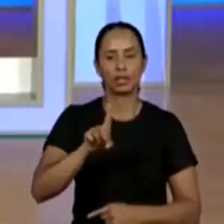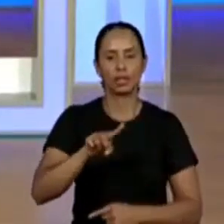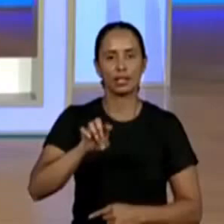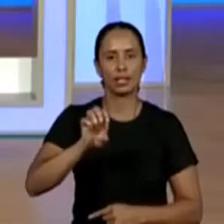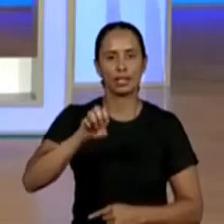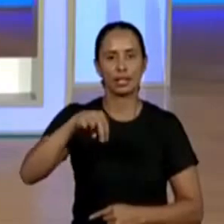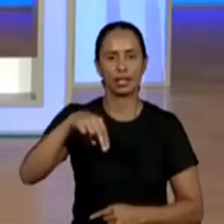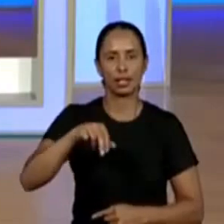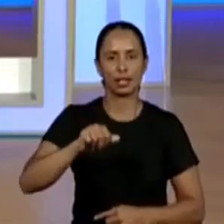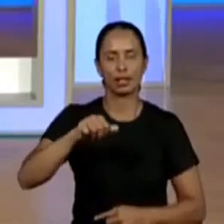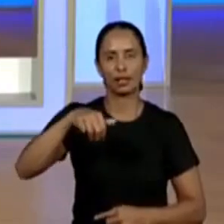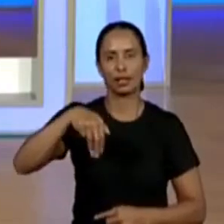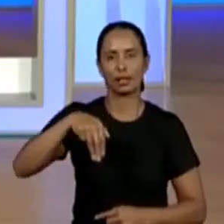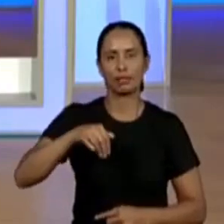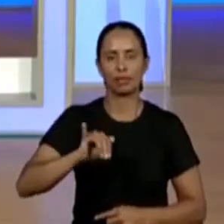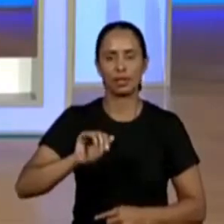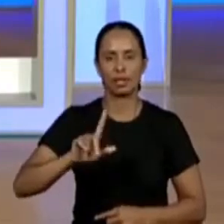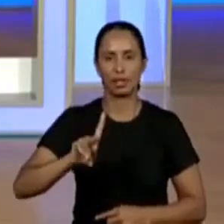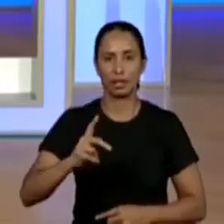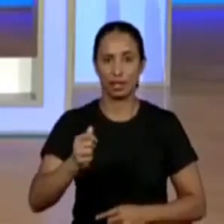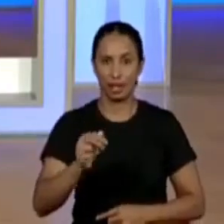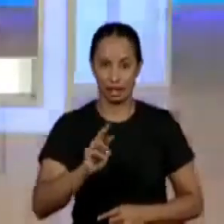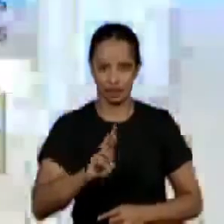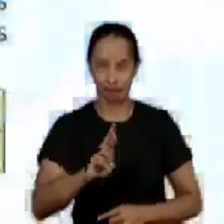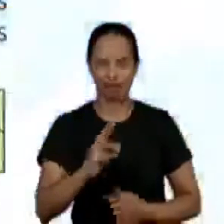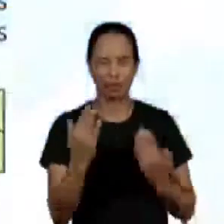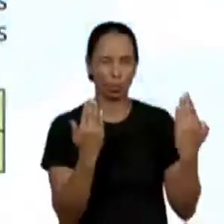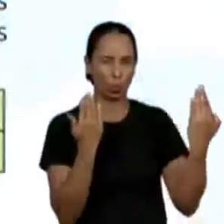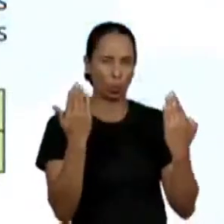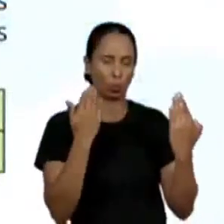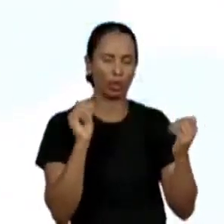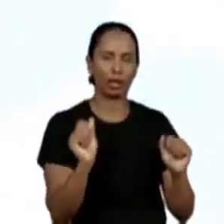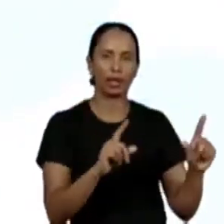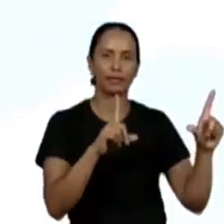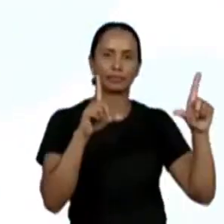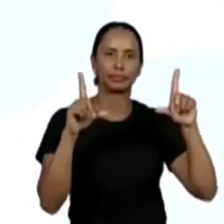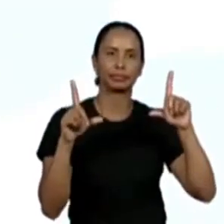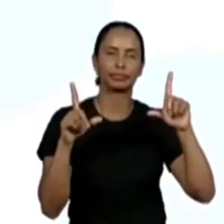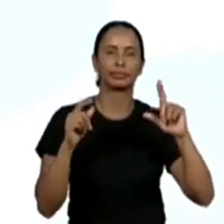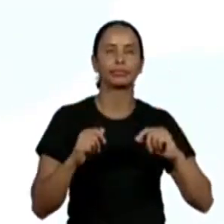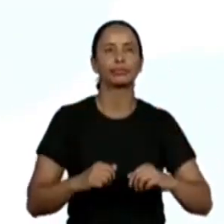Vamos tentar ver, então, algumas comparações na telinha, que é o seguinte, ó.